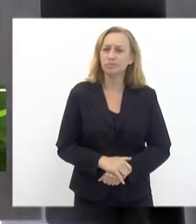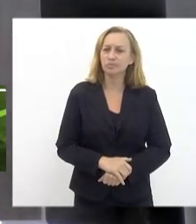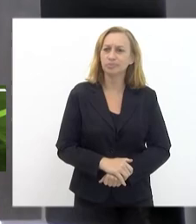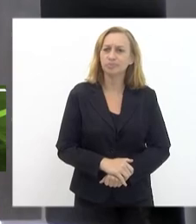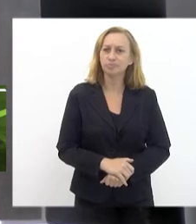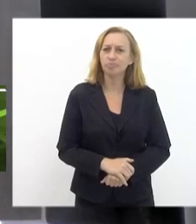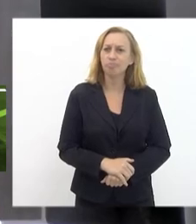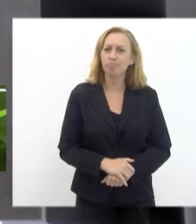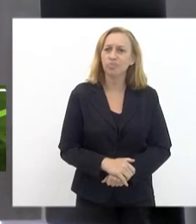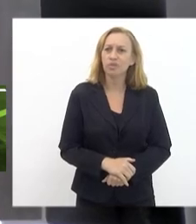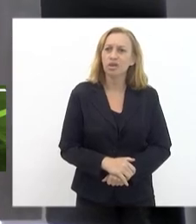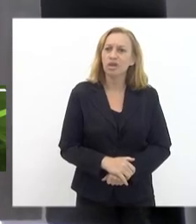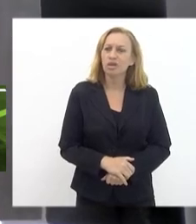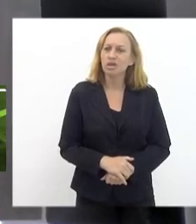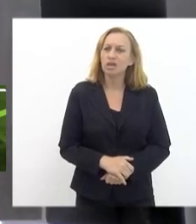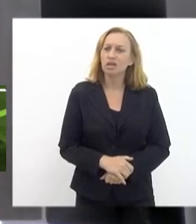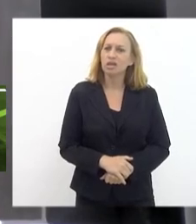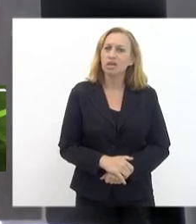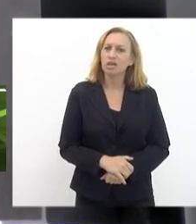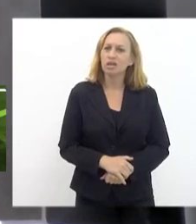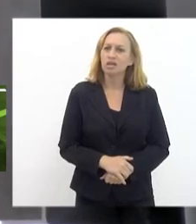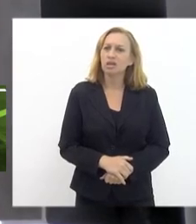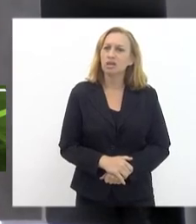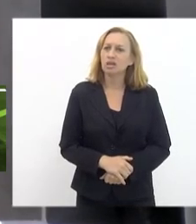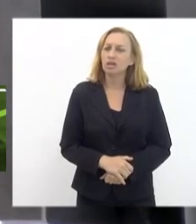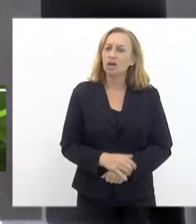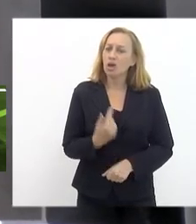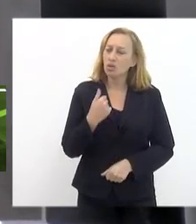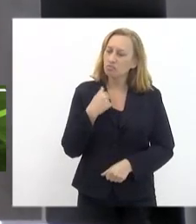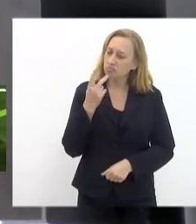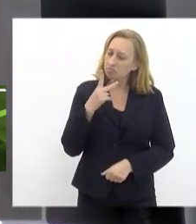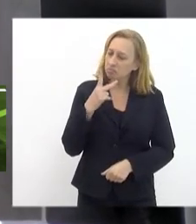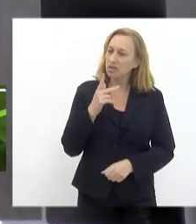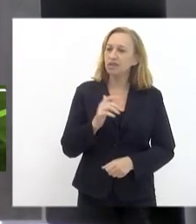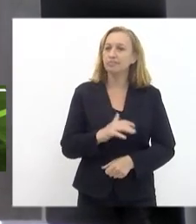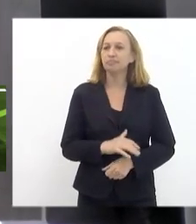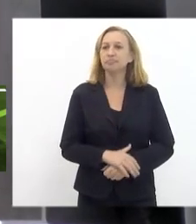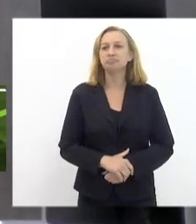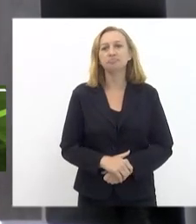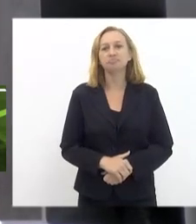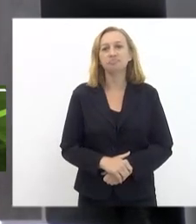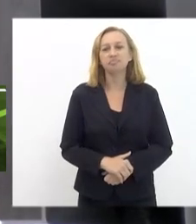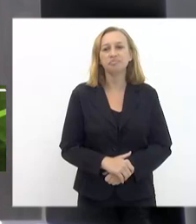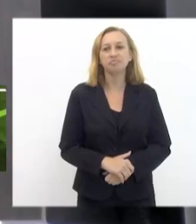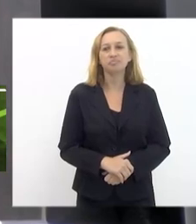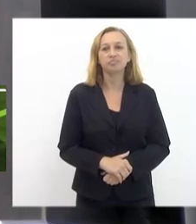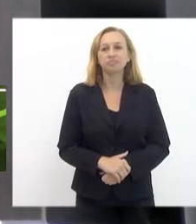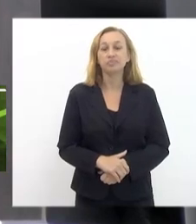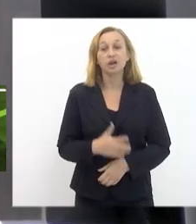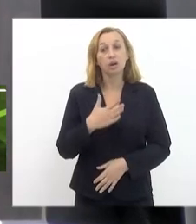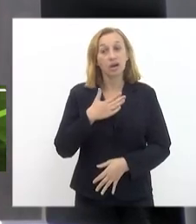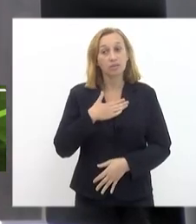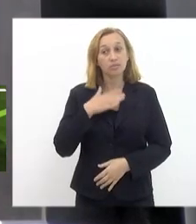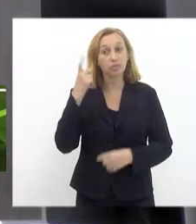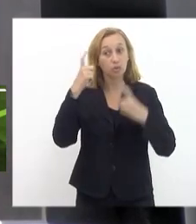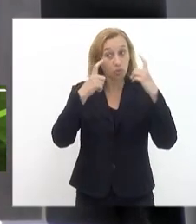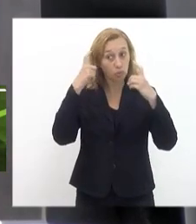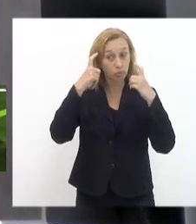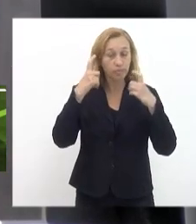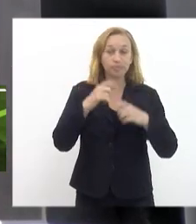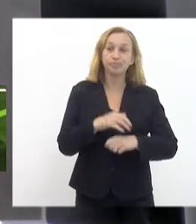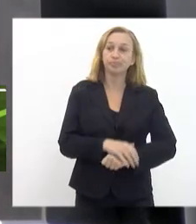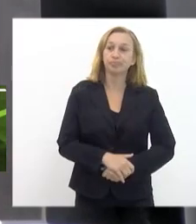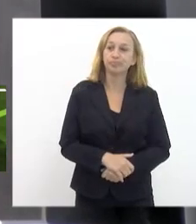eu vou fazer observações daquilo que tá me preocupando